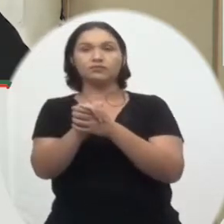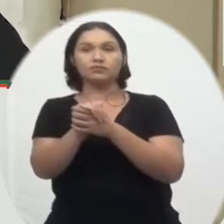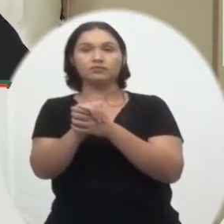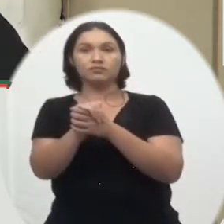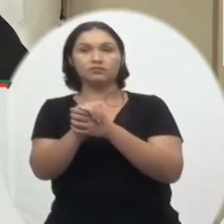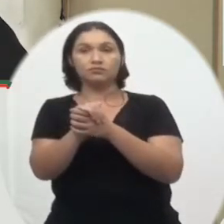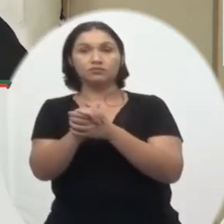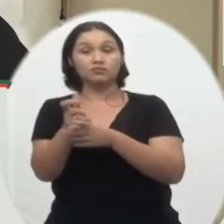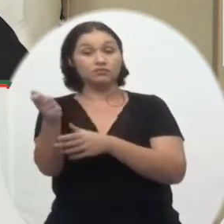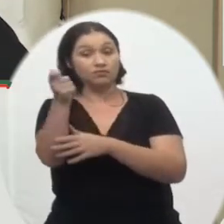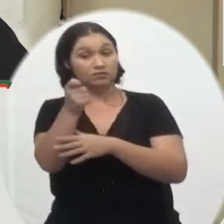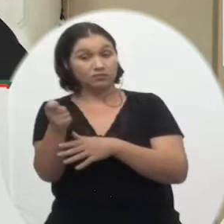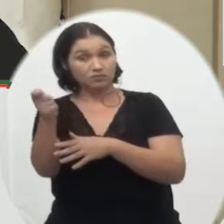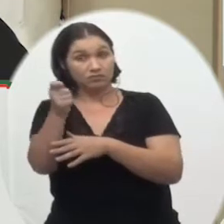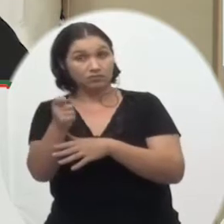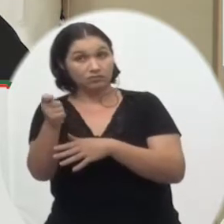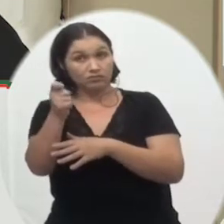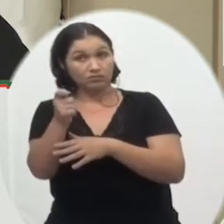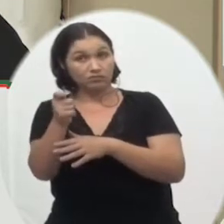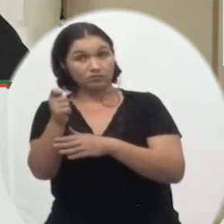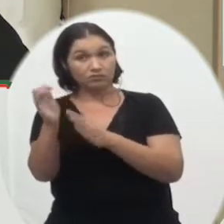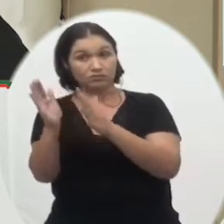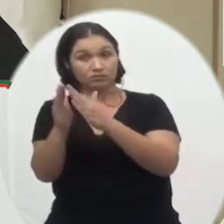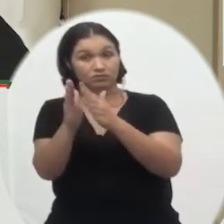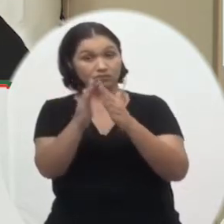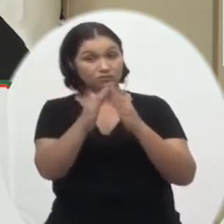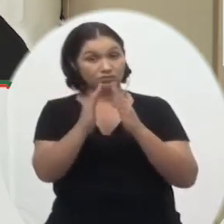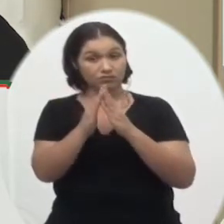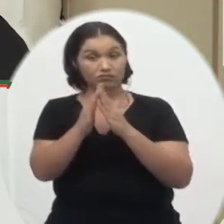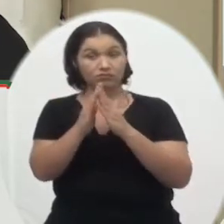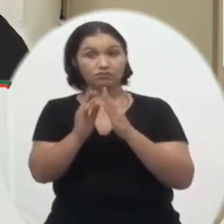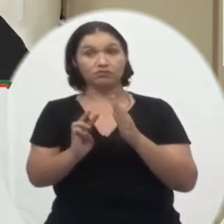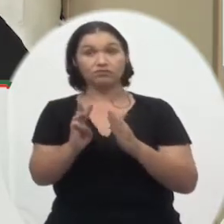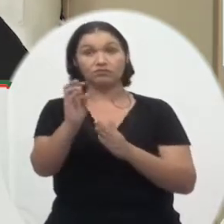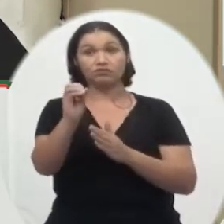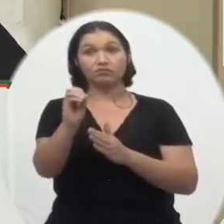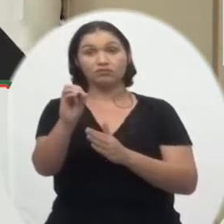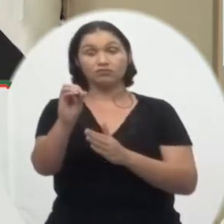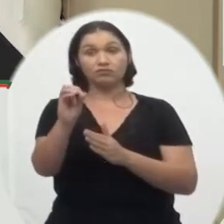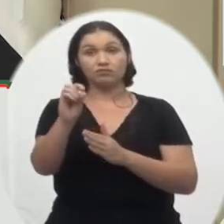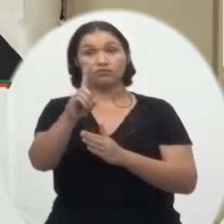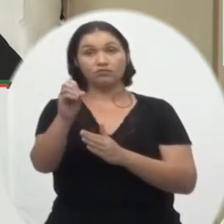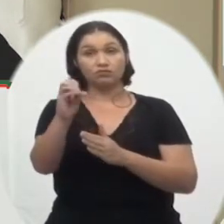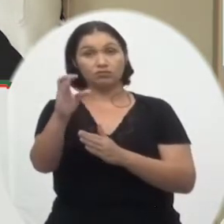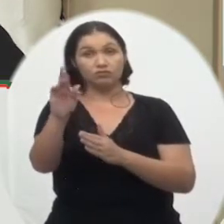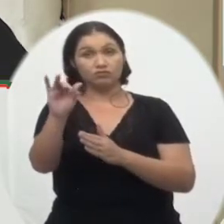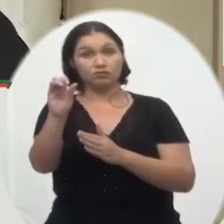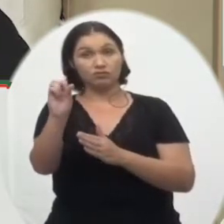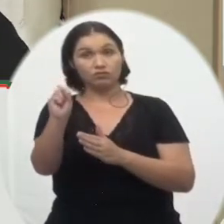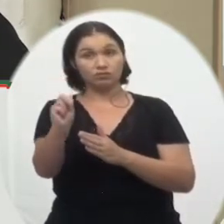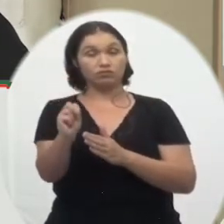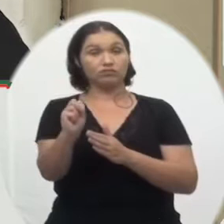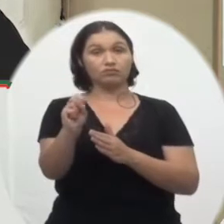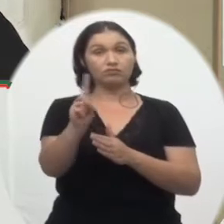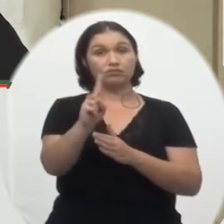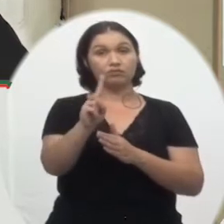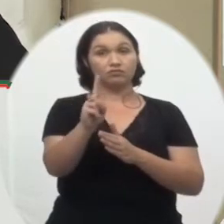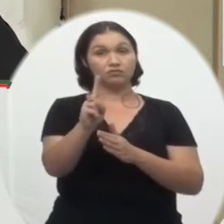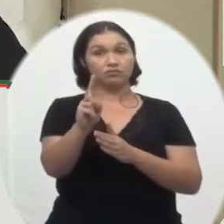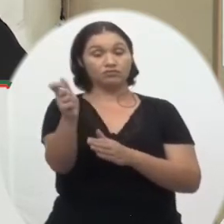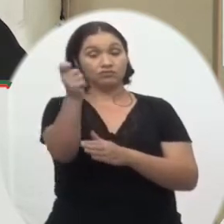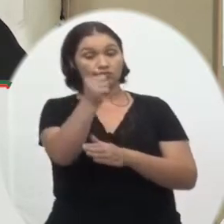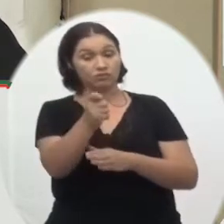a Associação de Moradores do Vozocris, tá? Lá é a Associação de Moradores e Amigo do Bairro